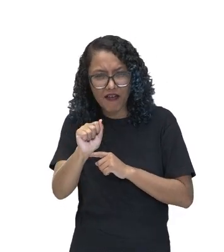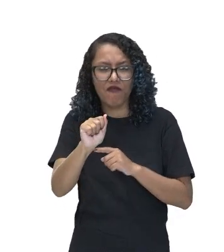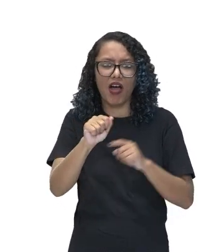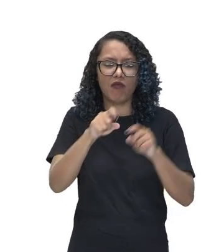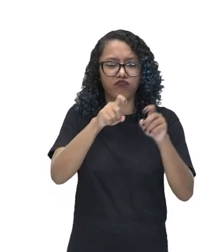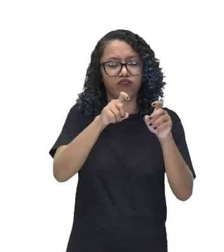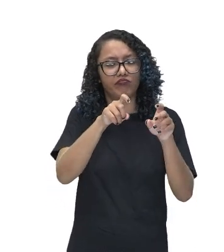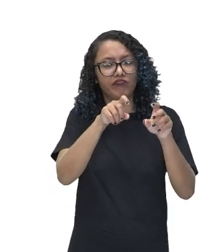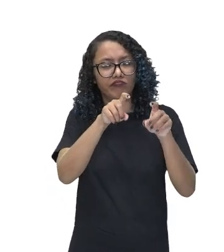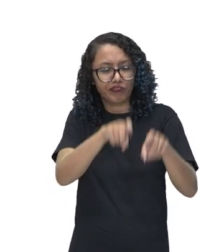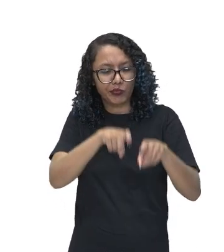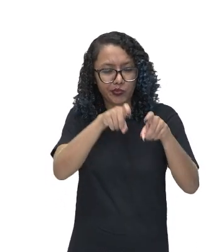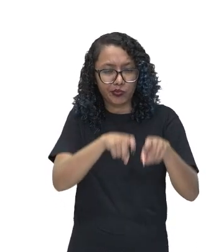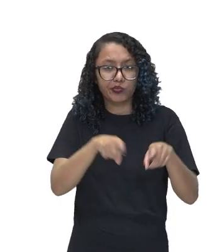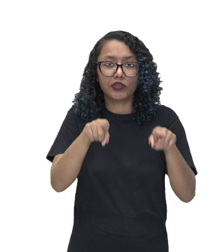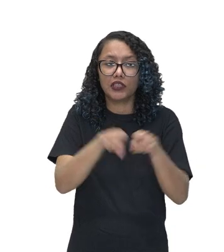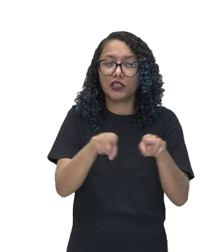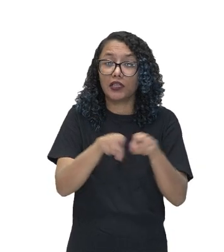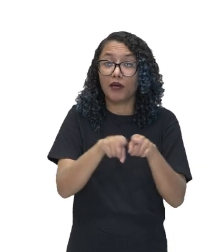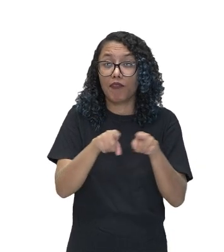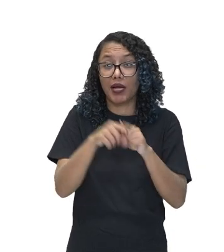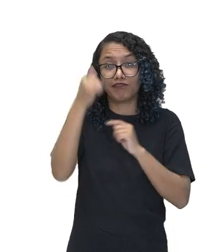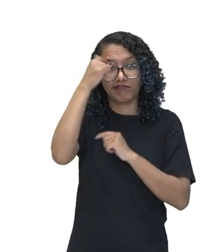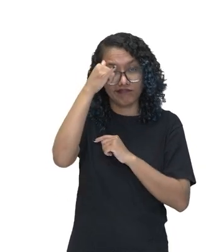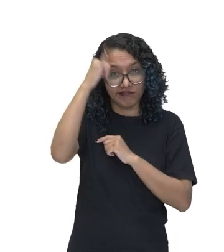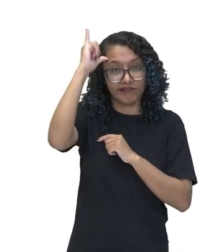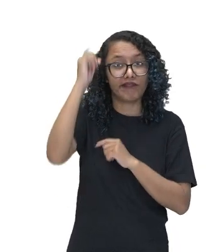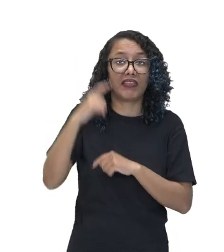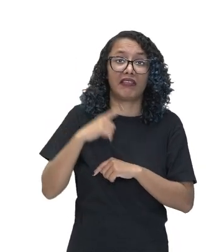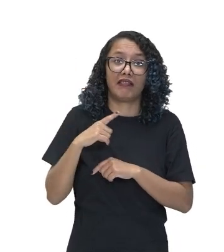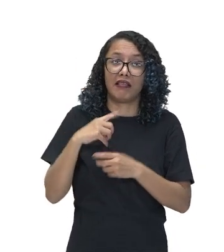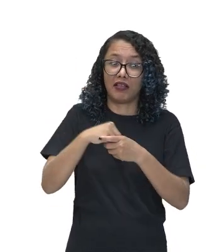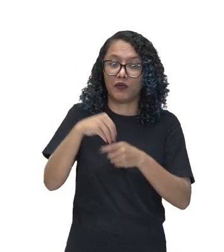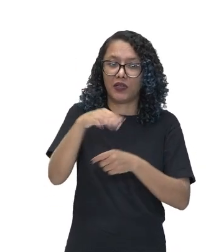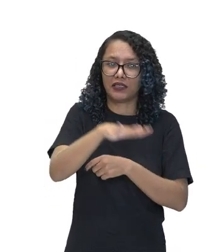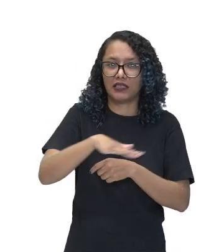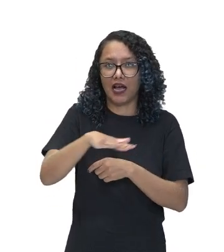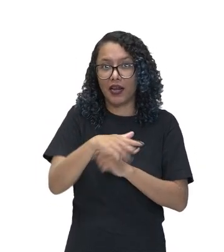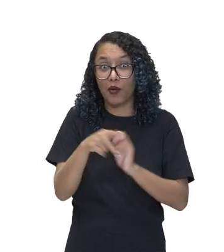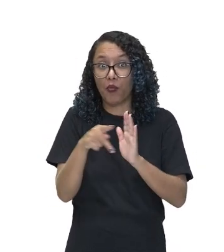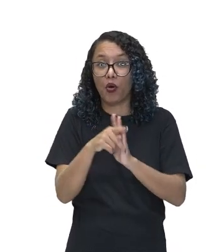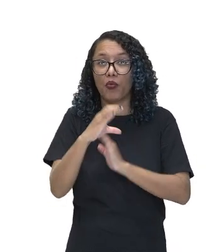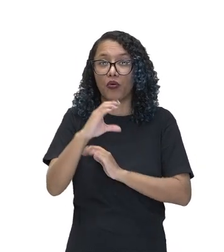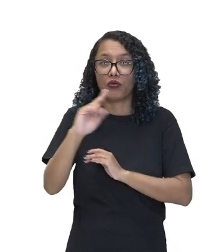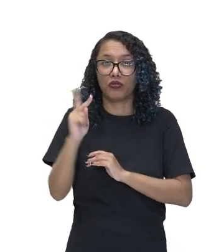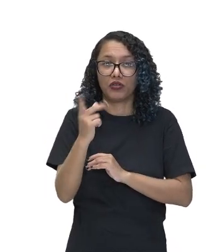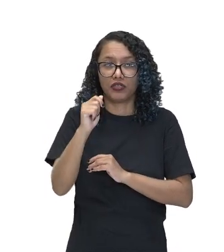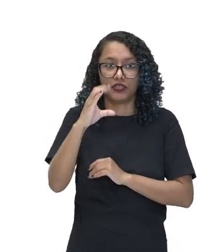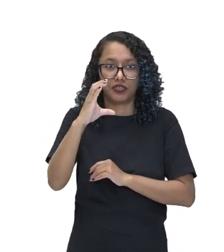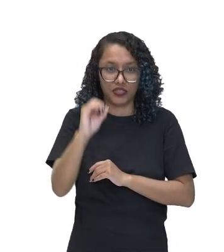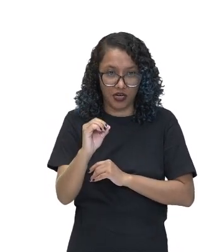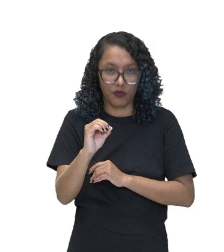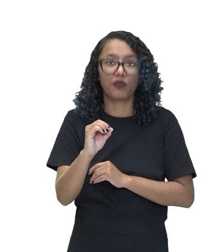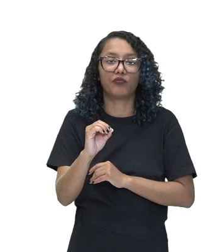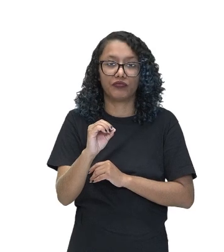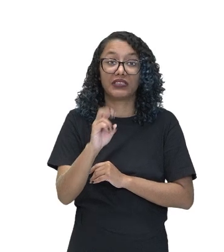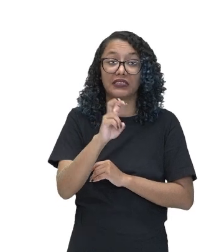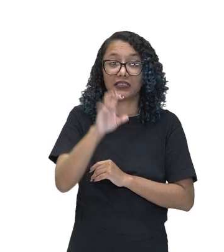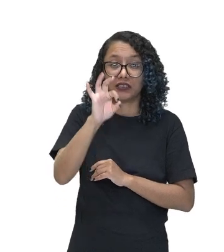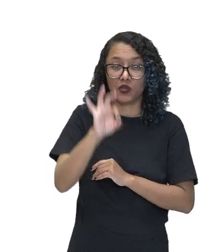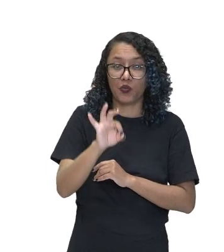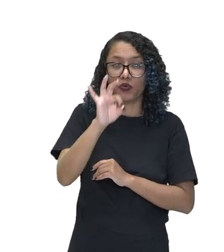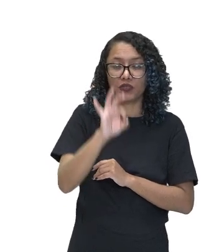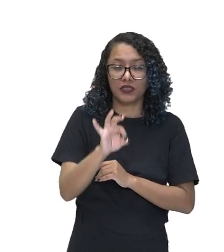pecuária. Então, essa área do Chaco, ela também aí, vai se estender 5% dela